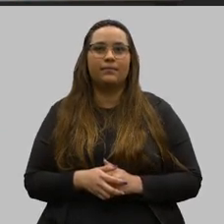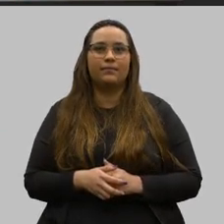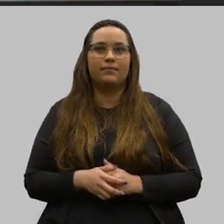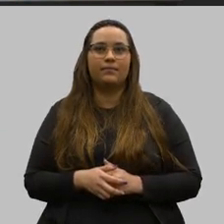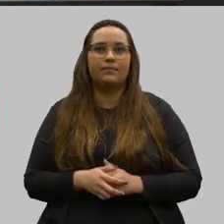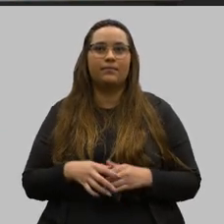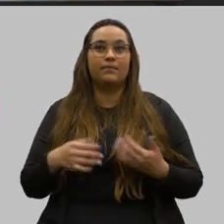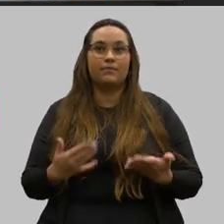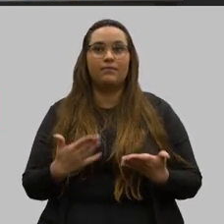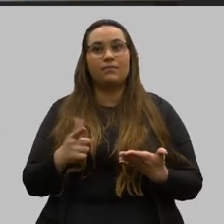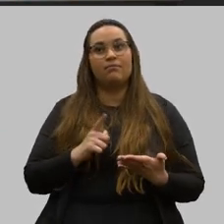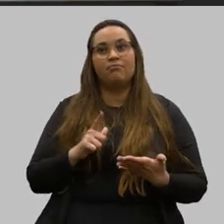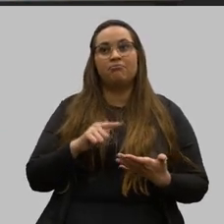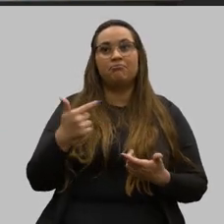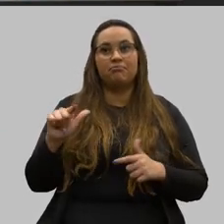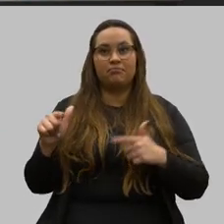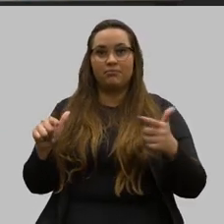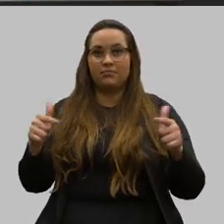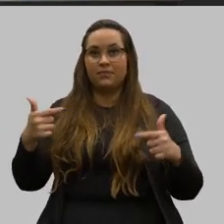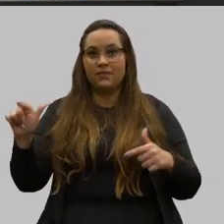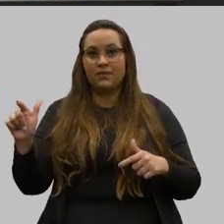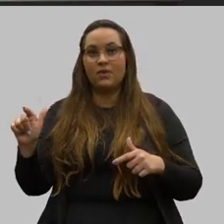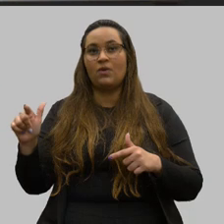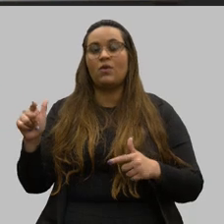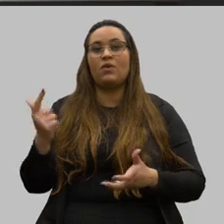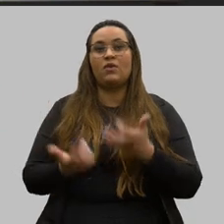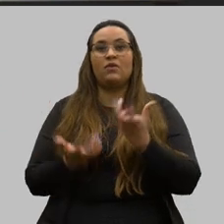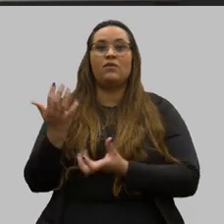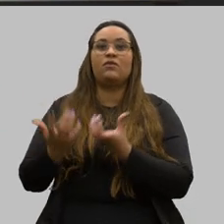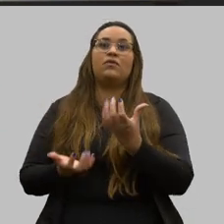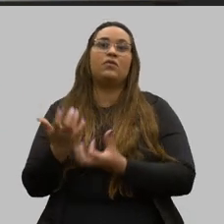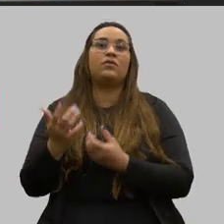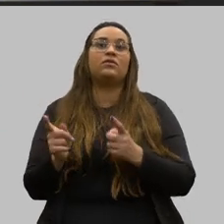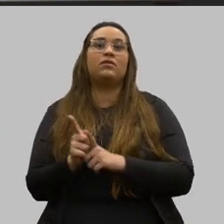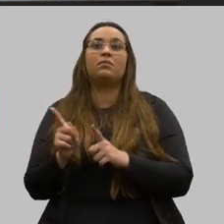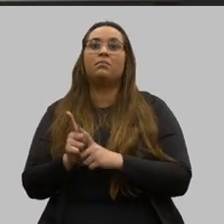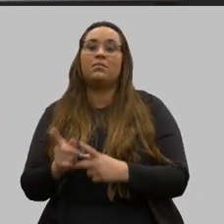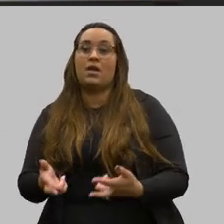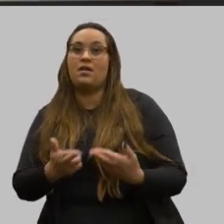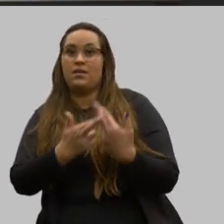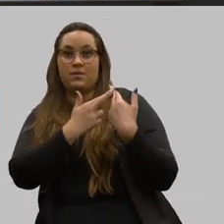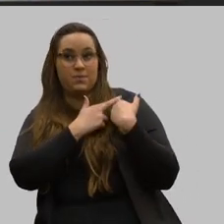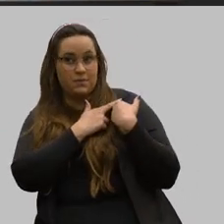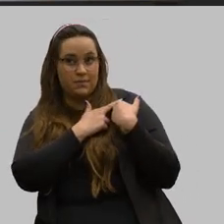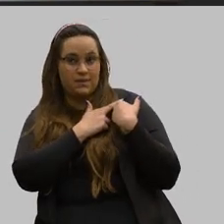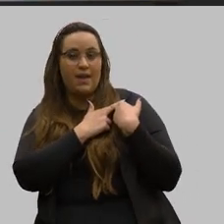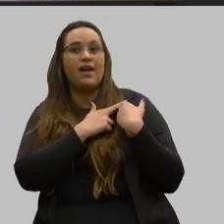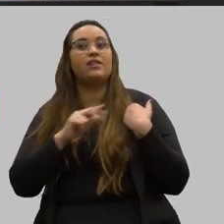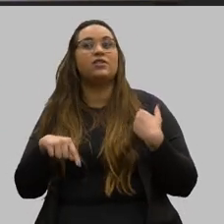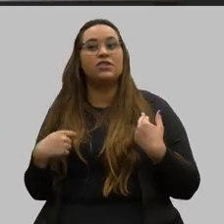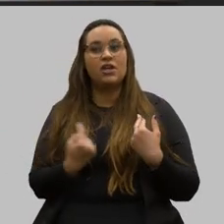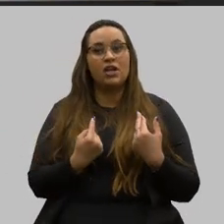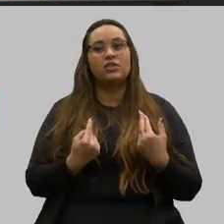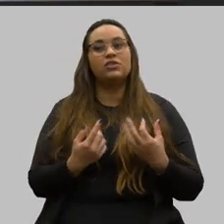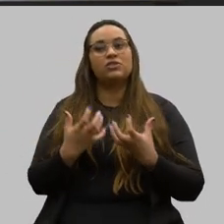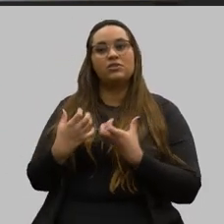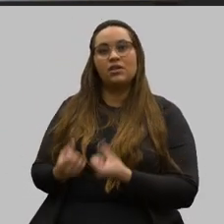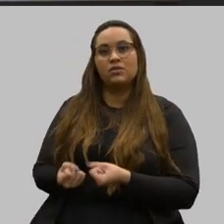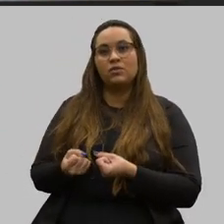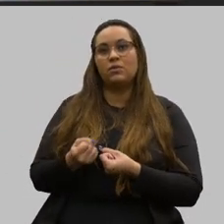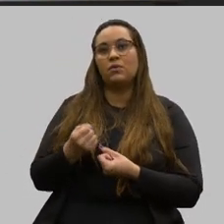os os demais incêndios que possam ocorrer no estado também é de nossa responsabilidade então Assumimos a coordenação operacional em